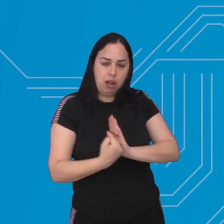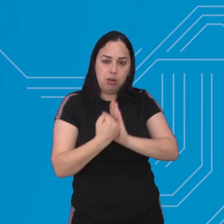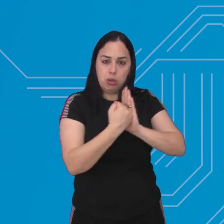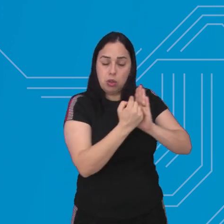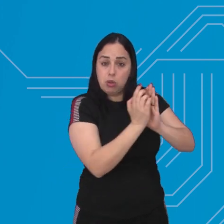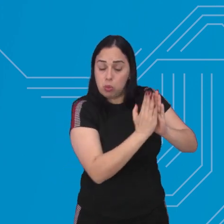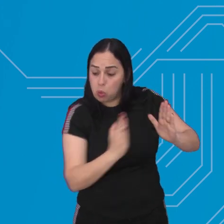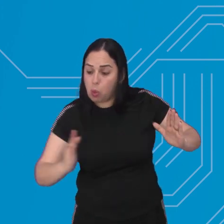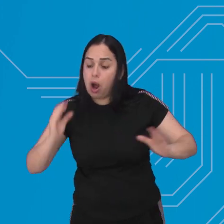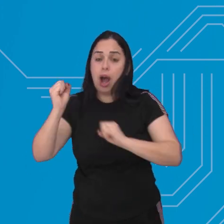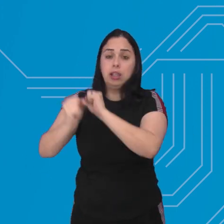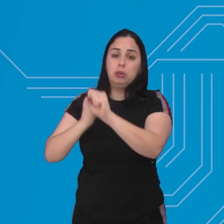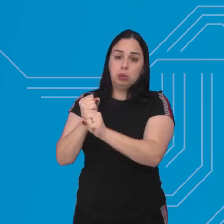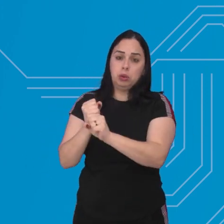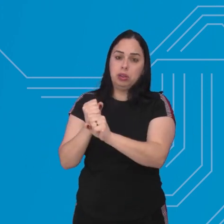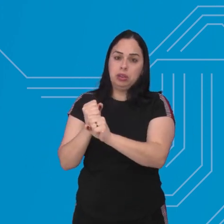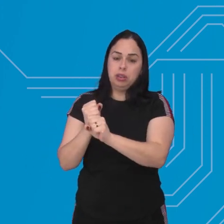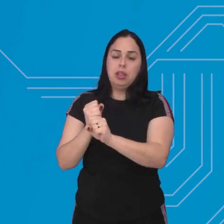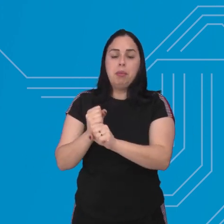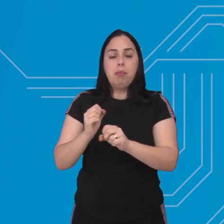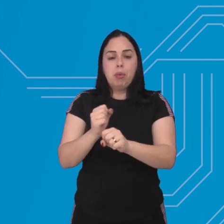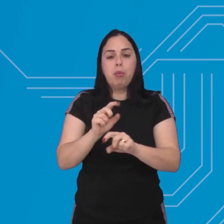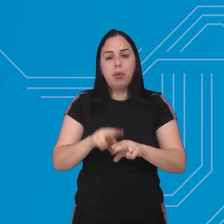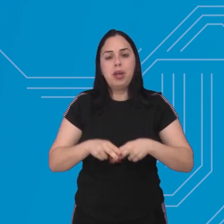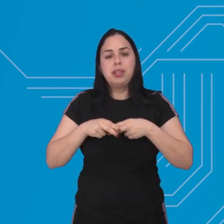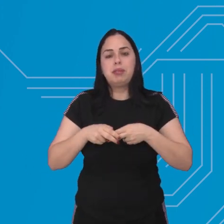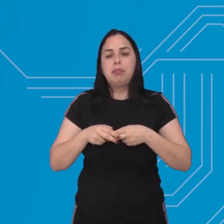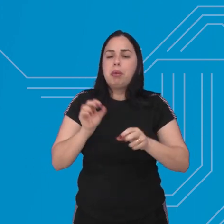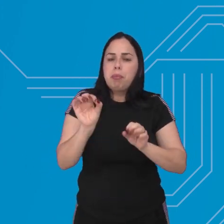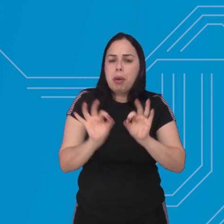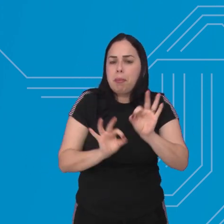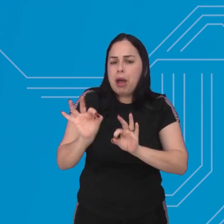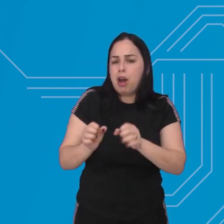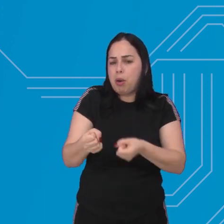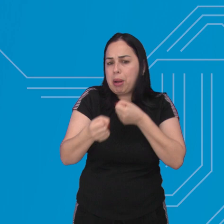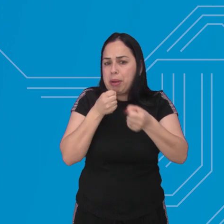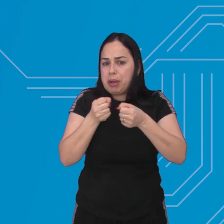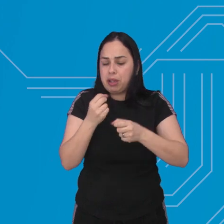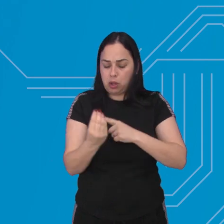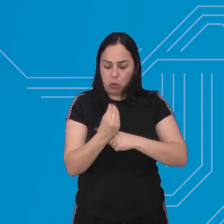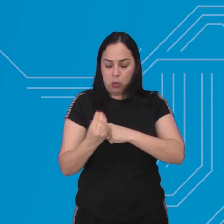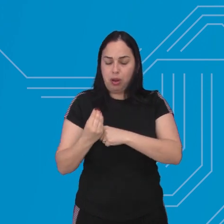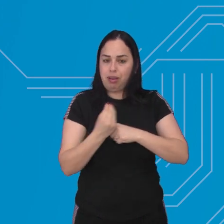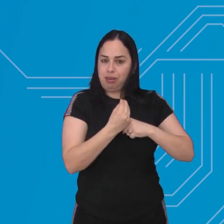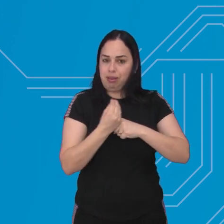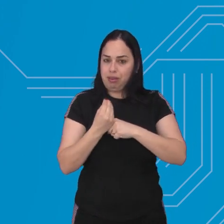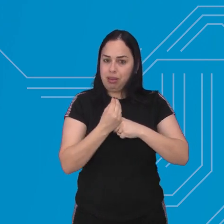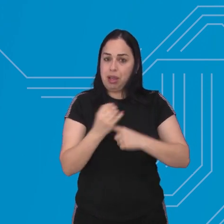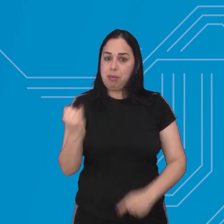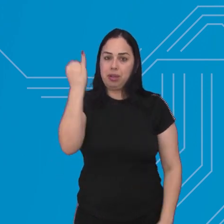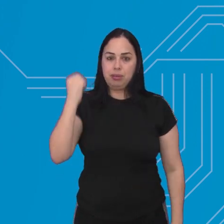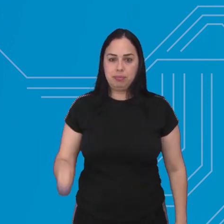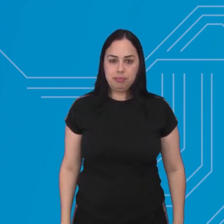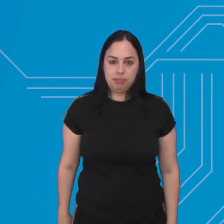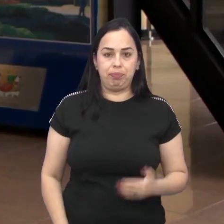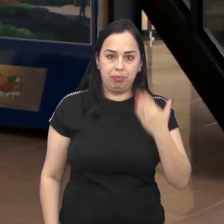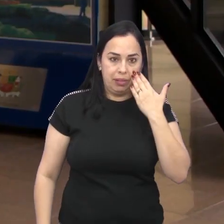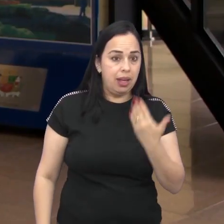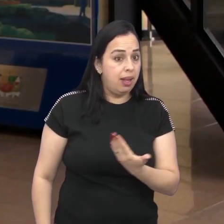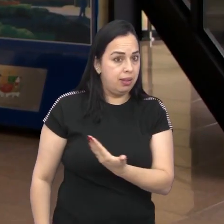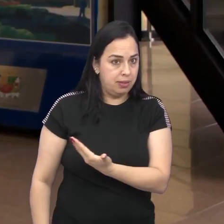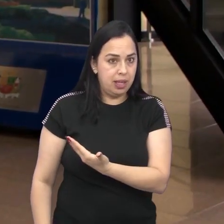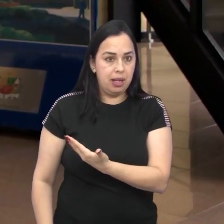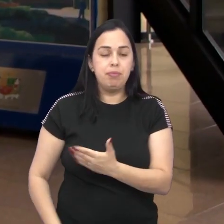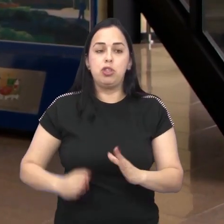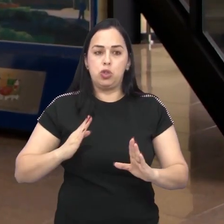para o câncer de mama durem o ano todo. Por isso a gente preparou uma reportagem para mostrar que cuidar da saúde não tem hora. A